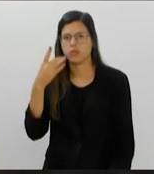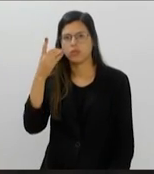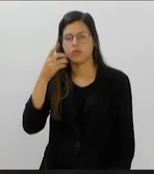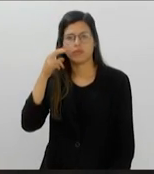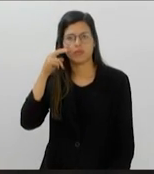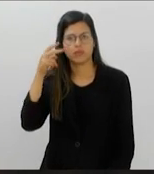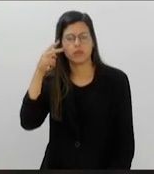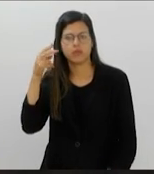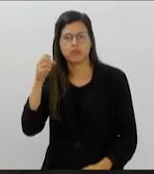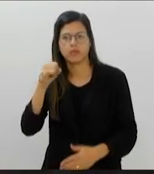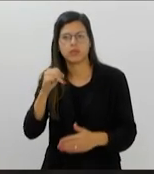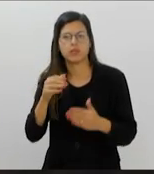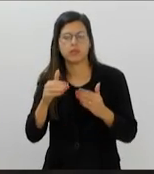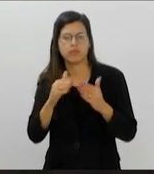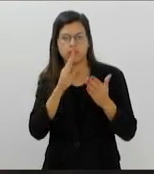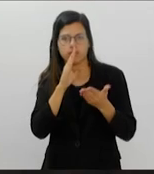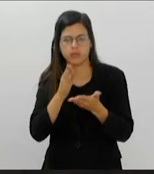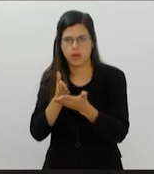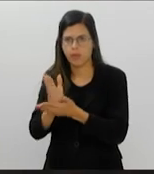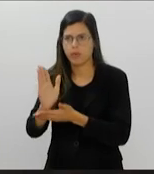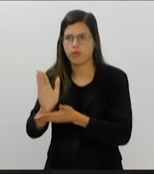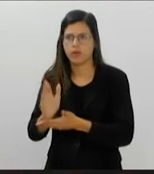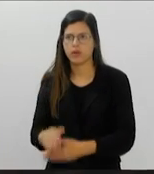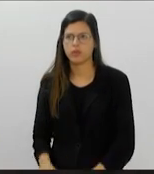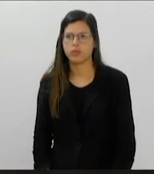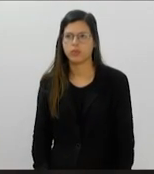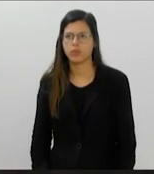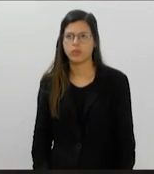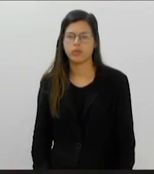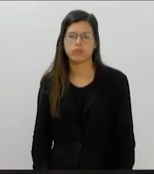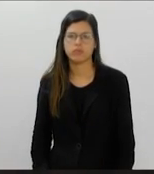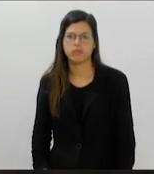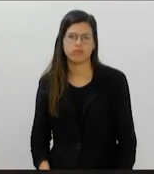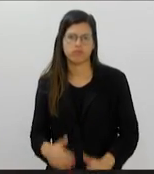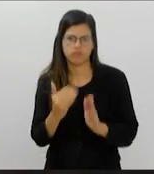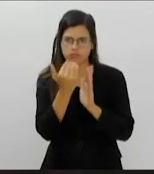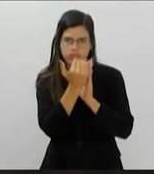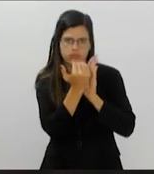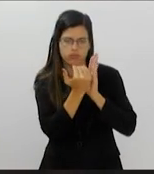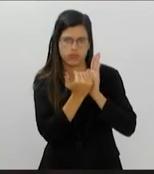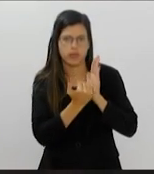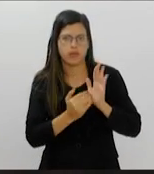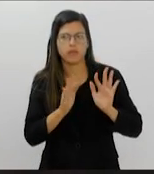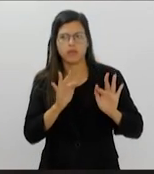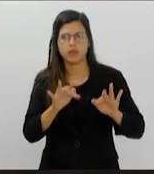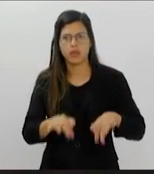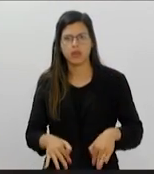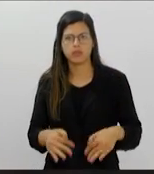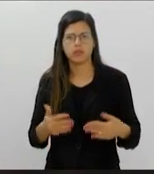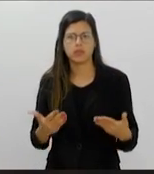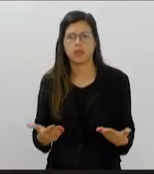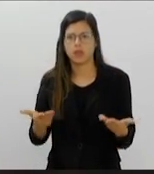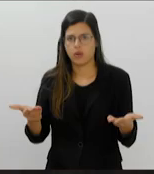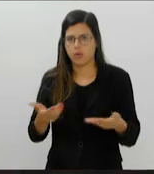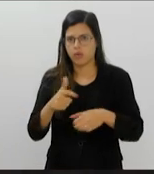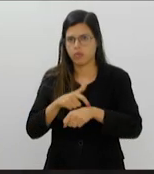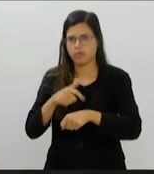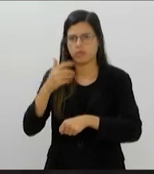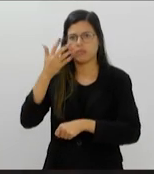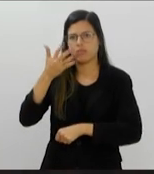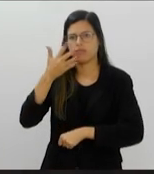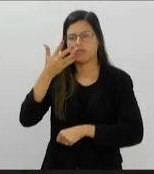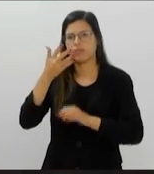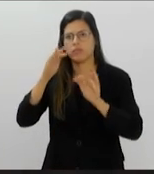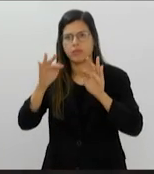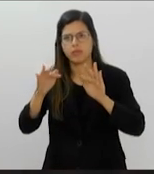aprovam, permaneçam como estão, aprovado. Nada mais havendo a tratar na ordem do dia, passa-se ao expediente